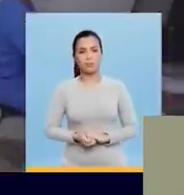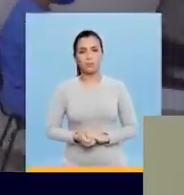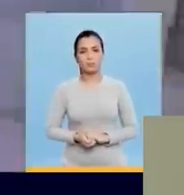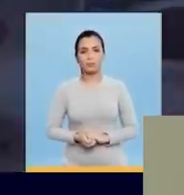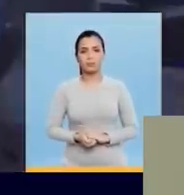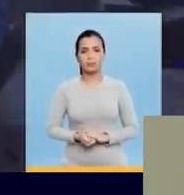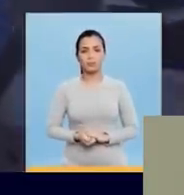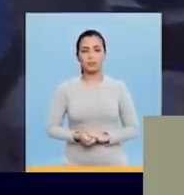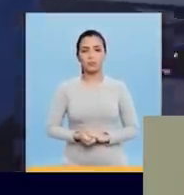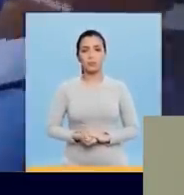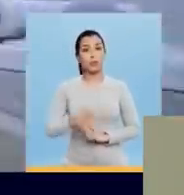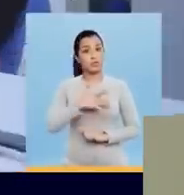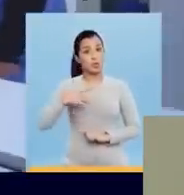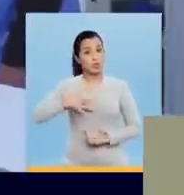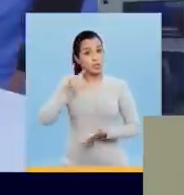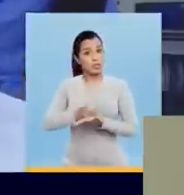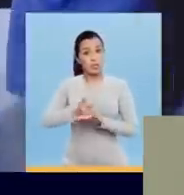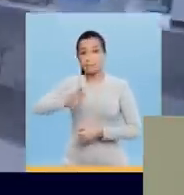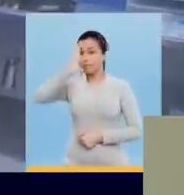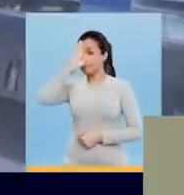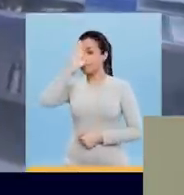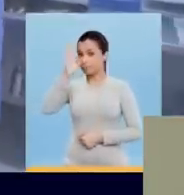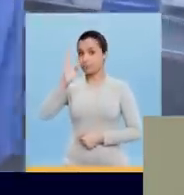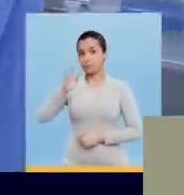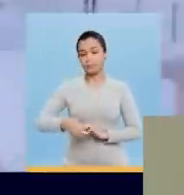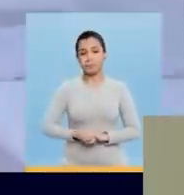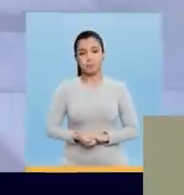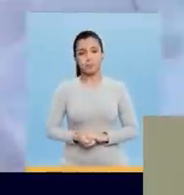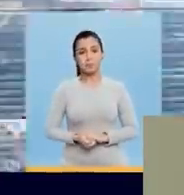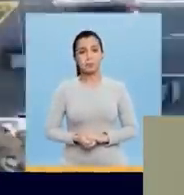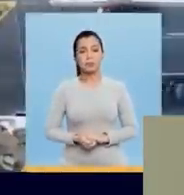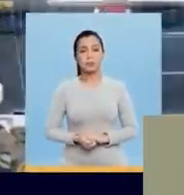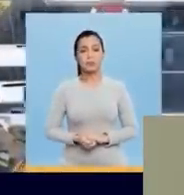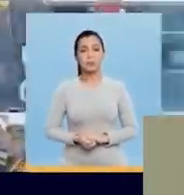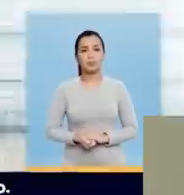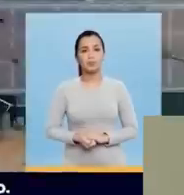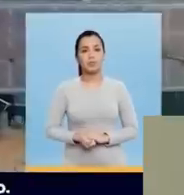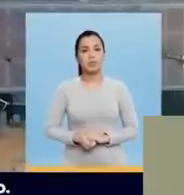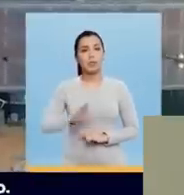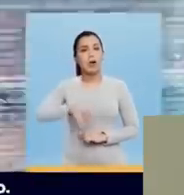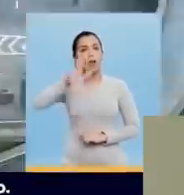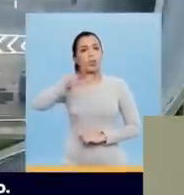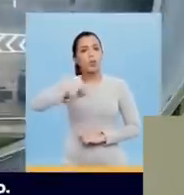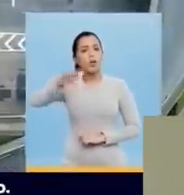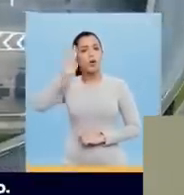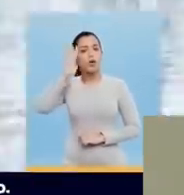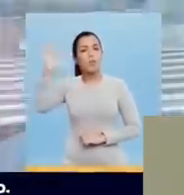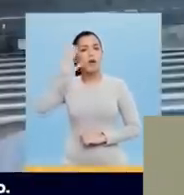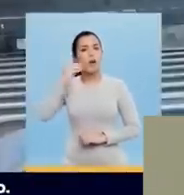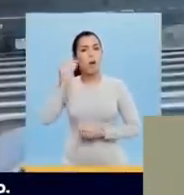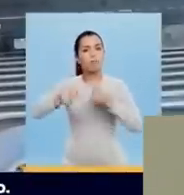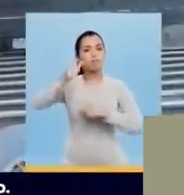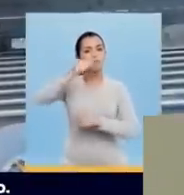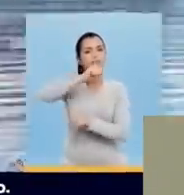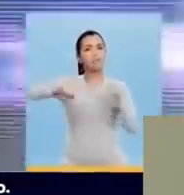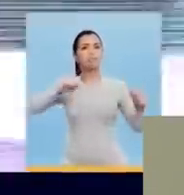Paulo. Saúde sempre foi prioridade na nossa gestão. Só que eu jamais poderia imaginar